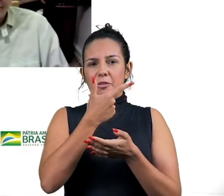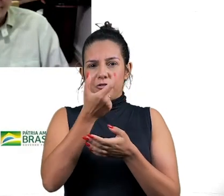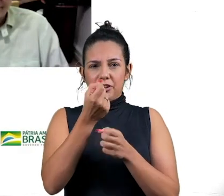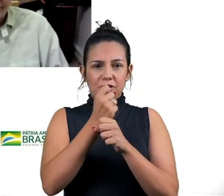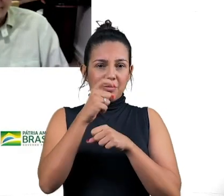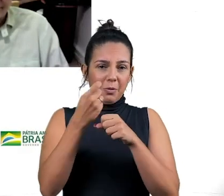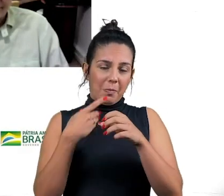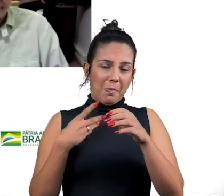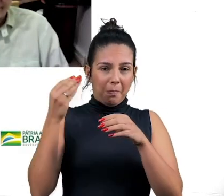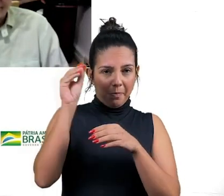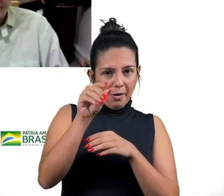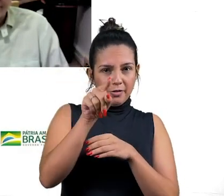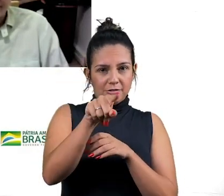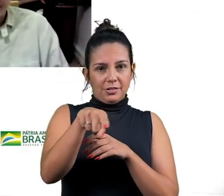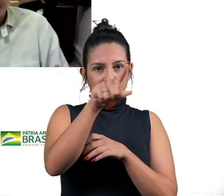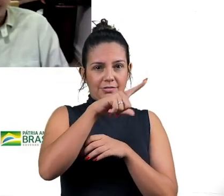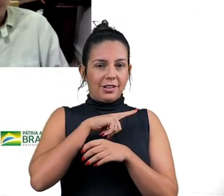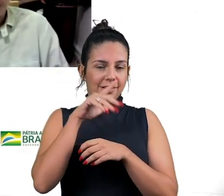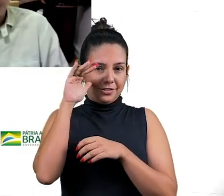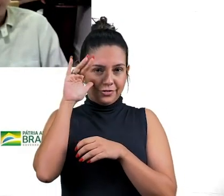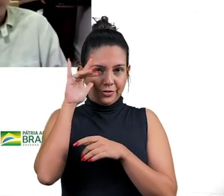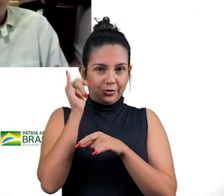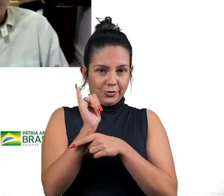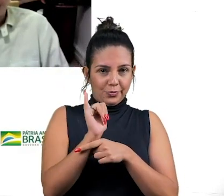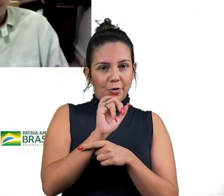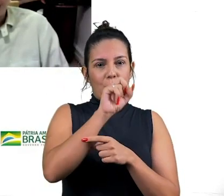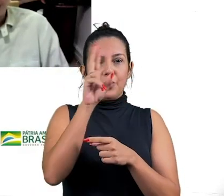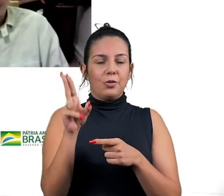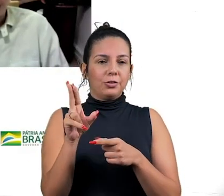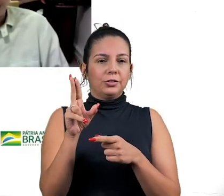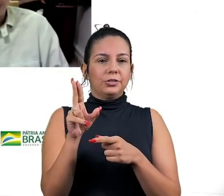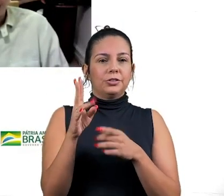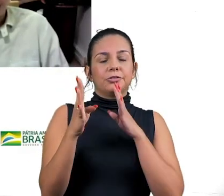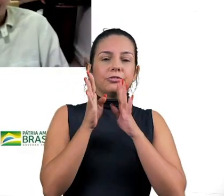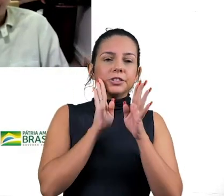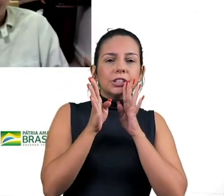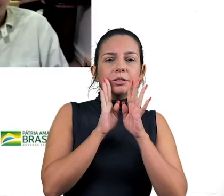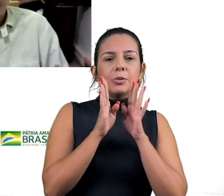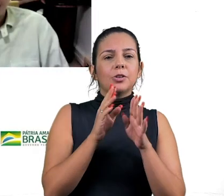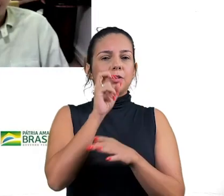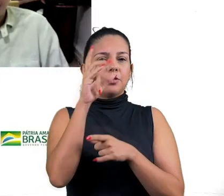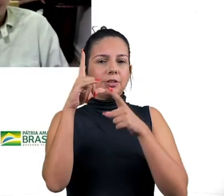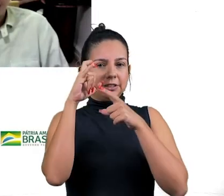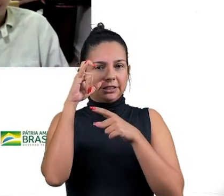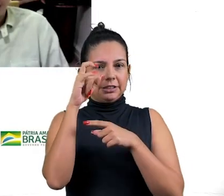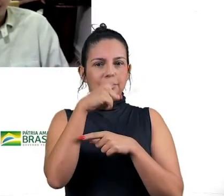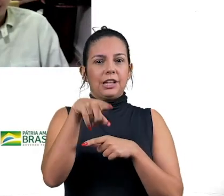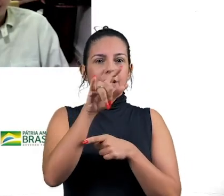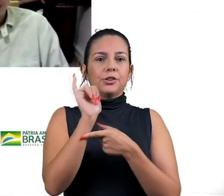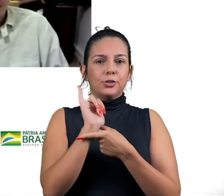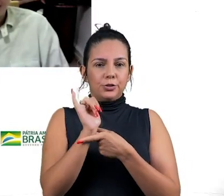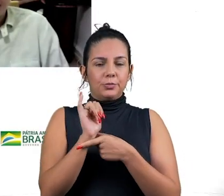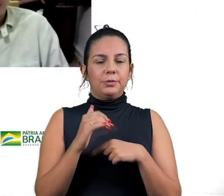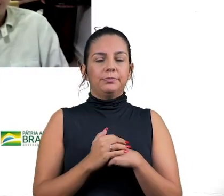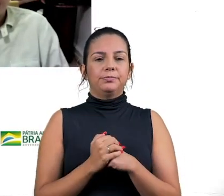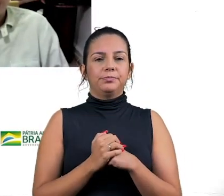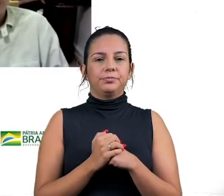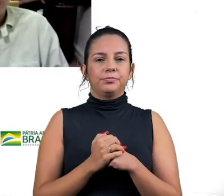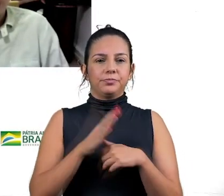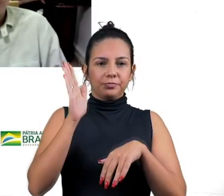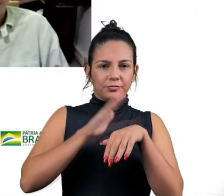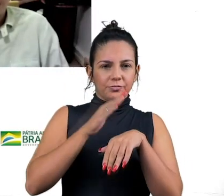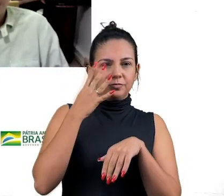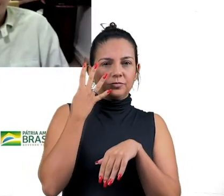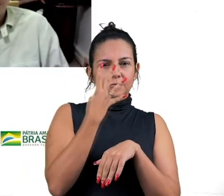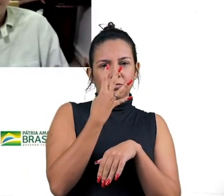e deposito aqui, onde você está assistindo no YouTube, ou se tiver no Facebook ou no Instagram, é no YouTube, que estão mais